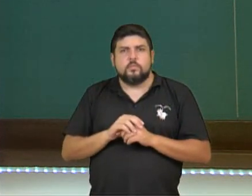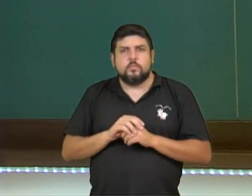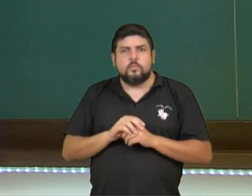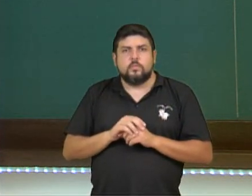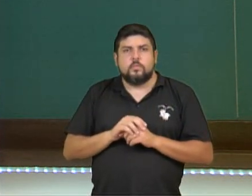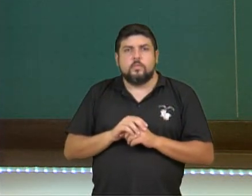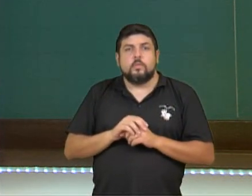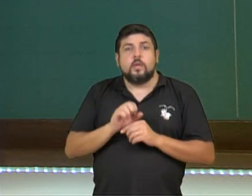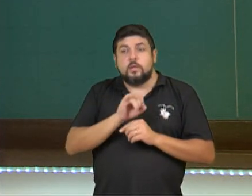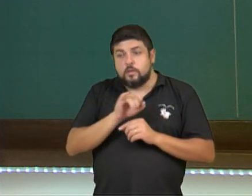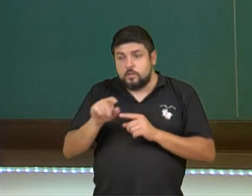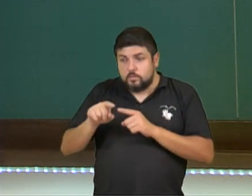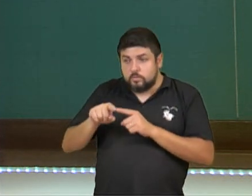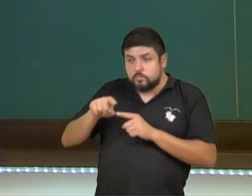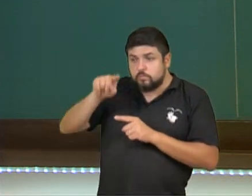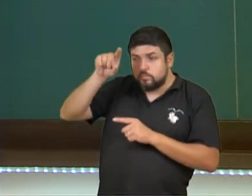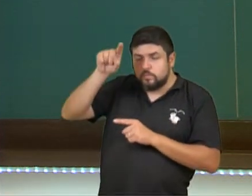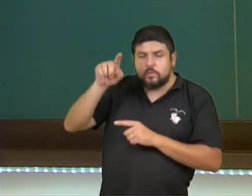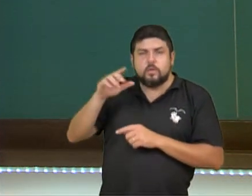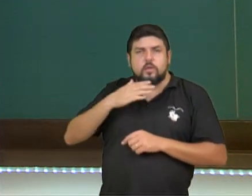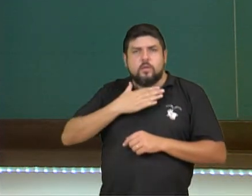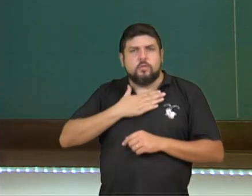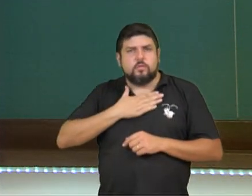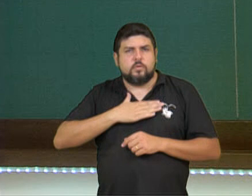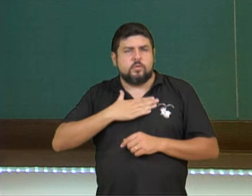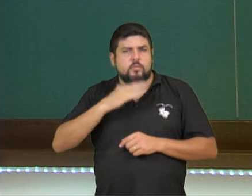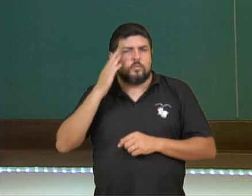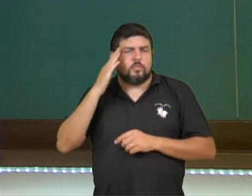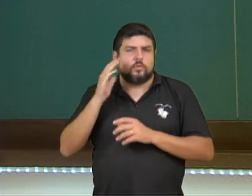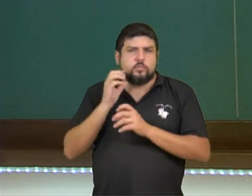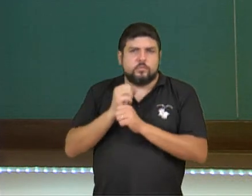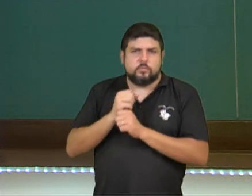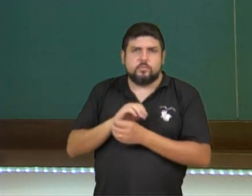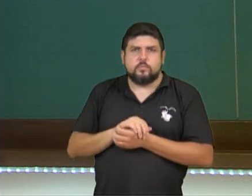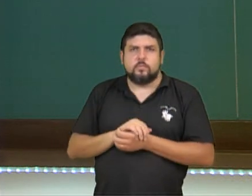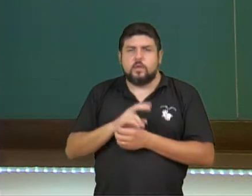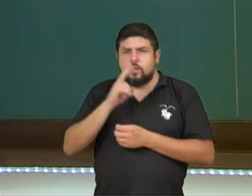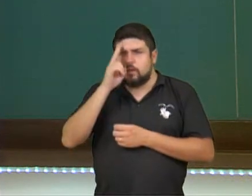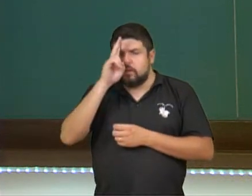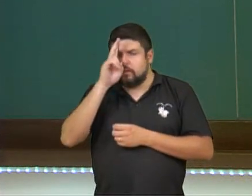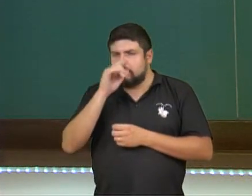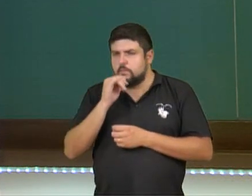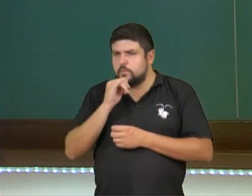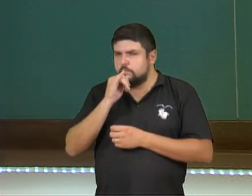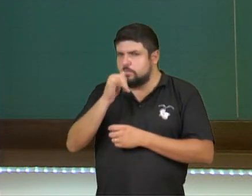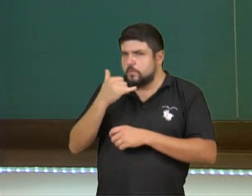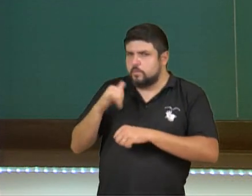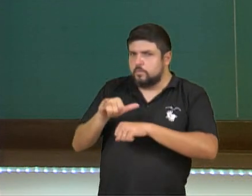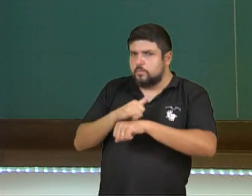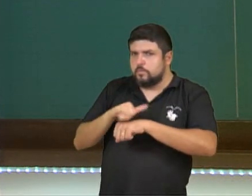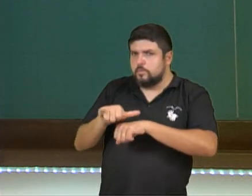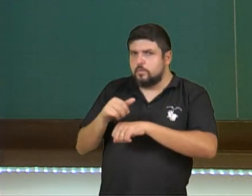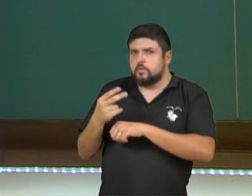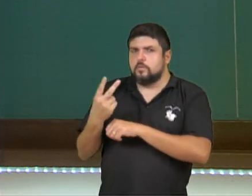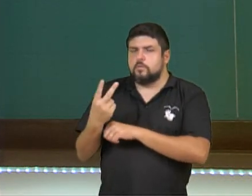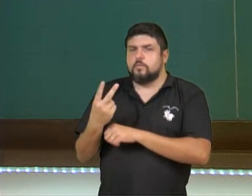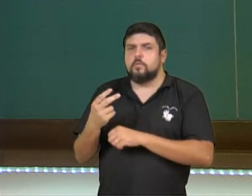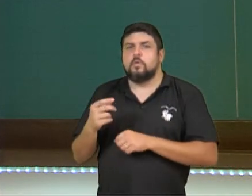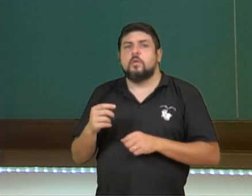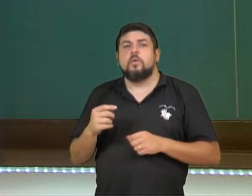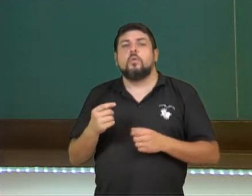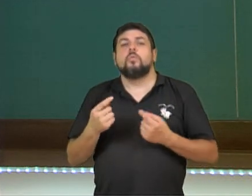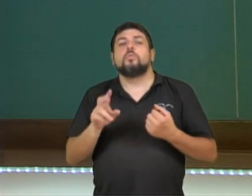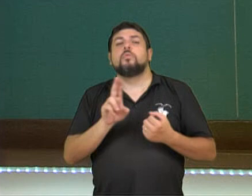lado, ok? Nós vamos calcular por partes. Então, lembra que eu falei que tem duas estratégias para determinar a área? Nós vamos usar aquela